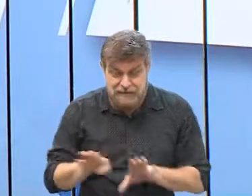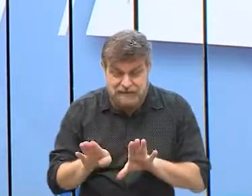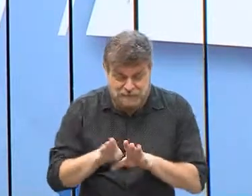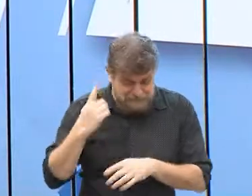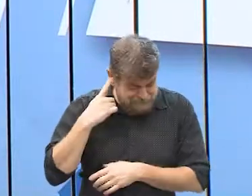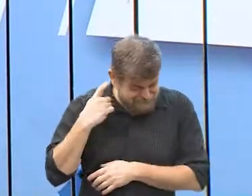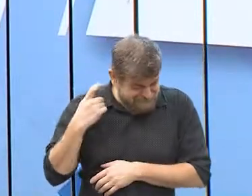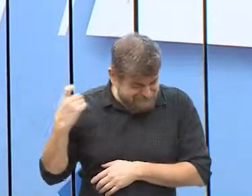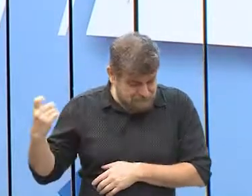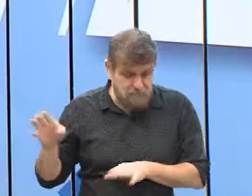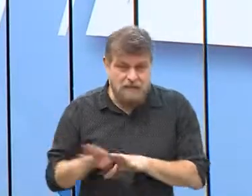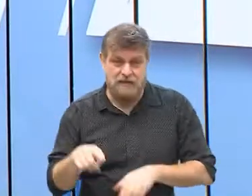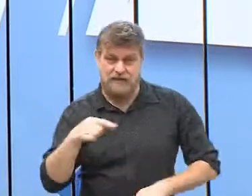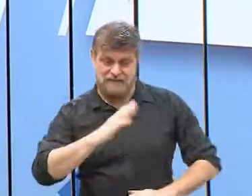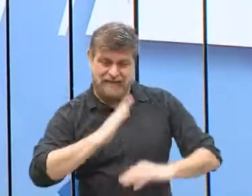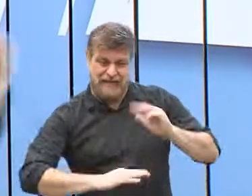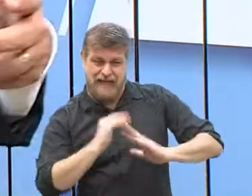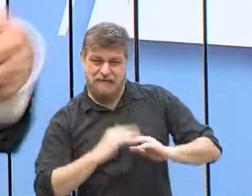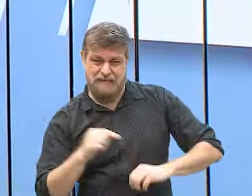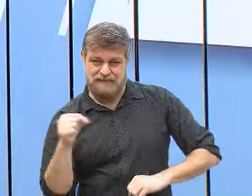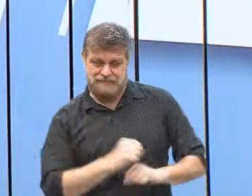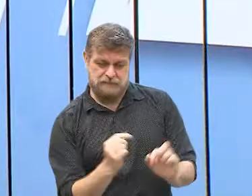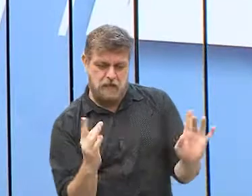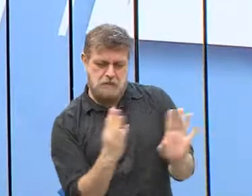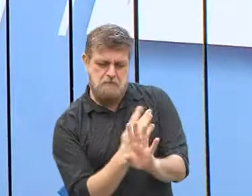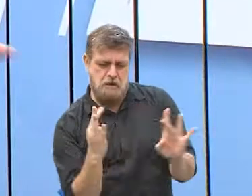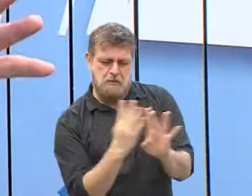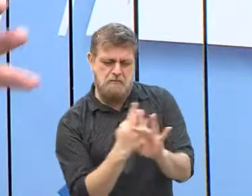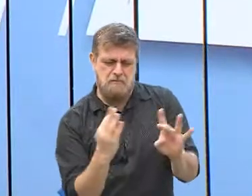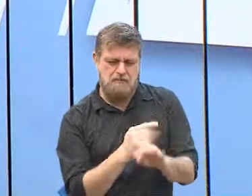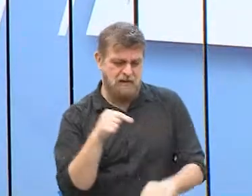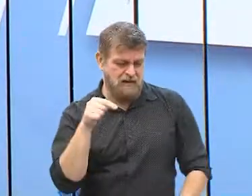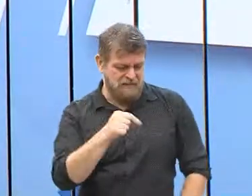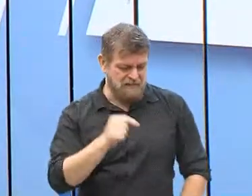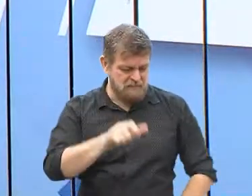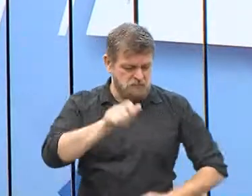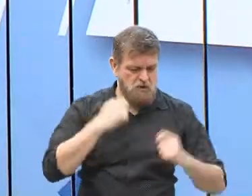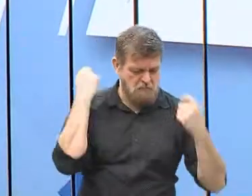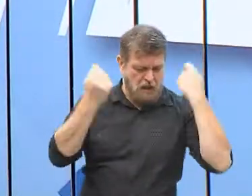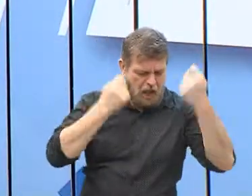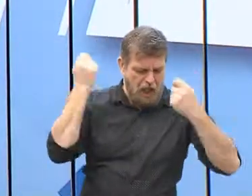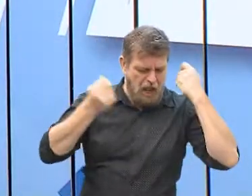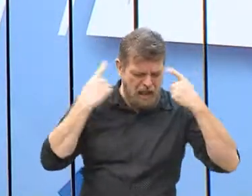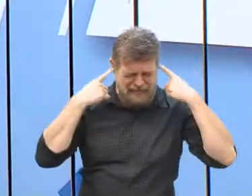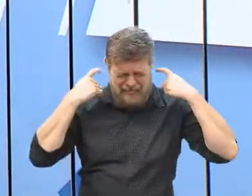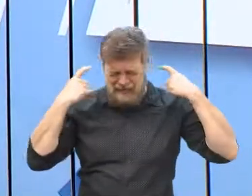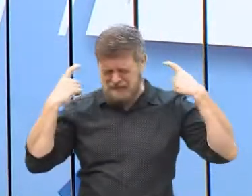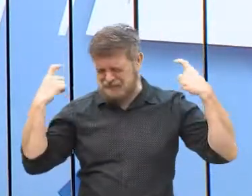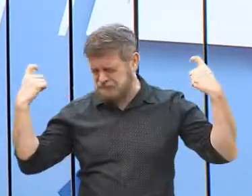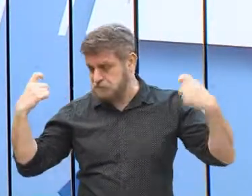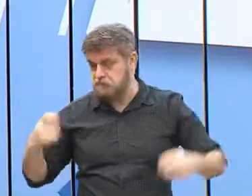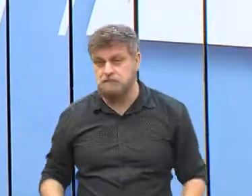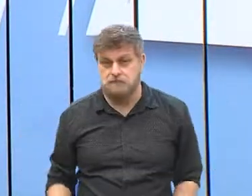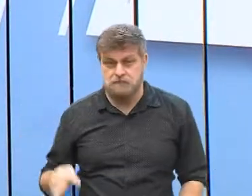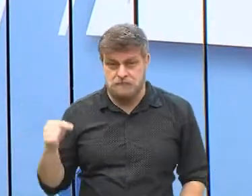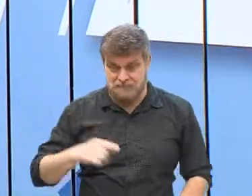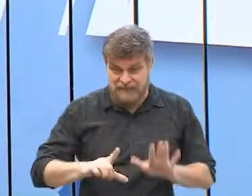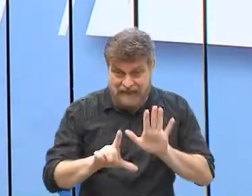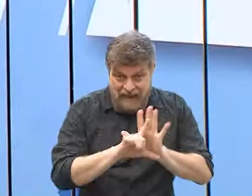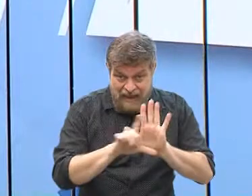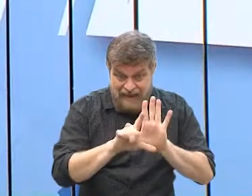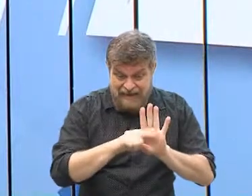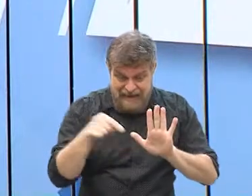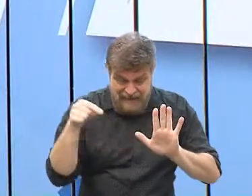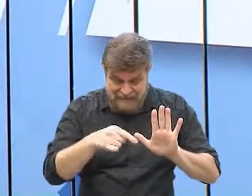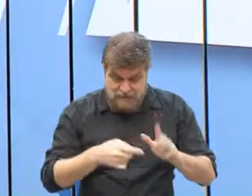o comportamento, né, que se vê nos pancadões é algo também condenável. Então o pancadão por si só já era